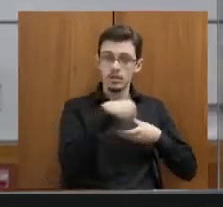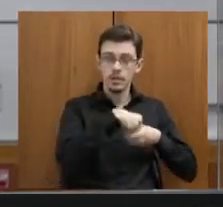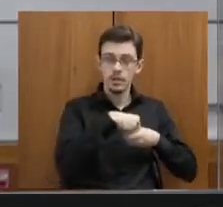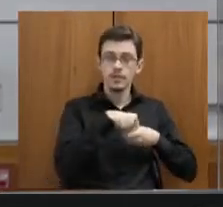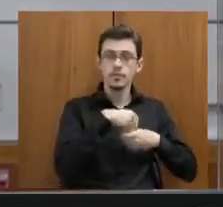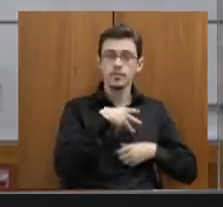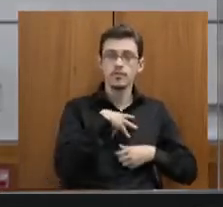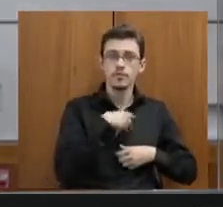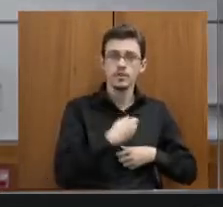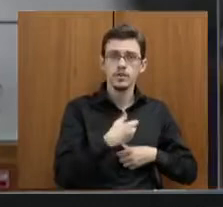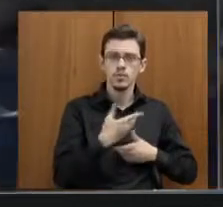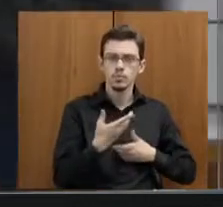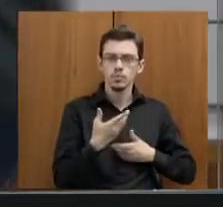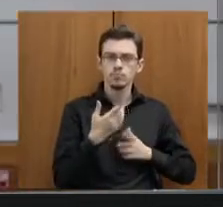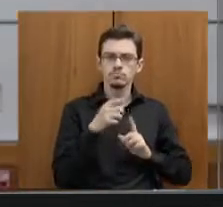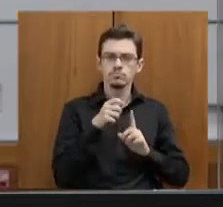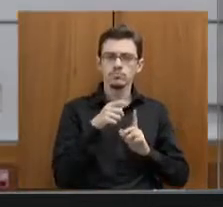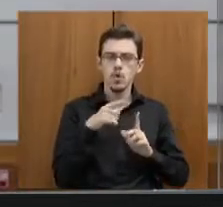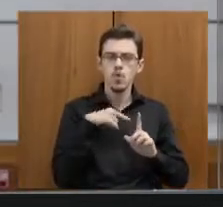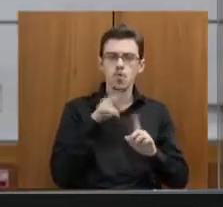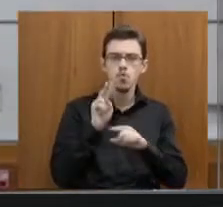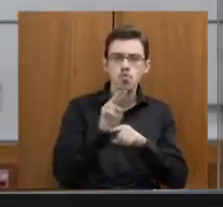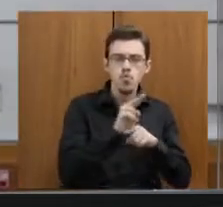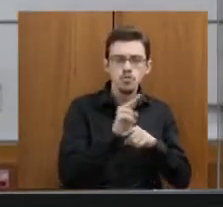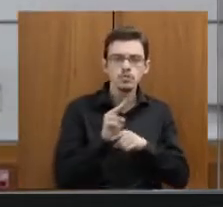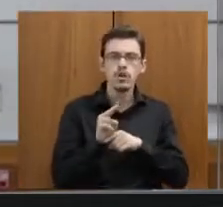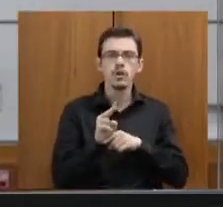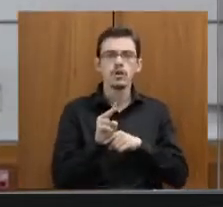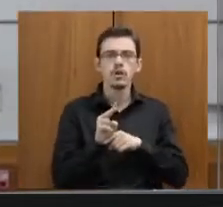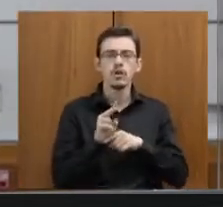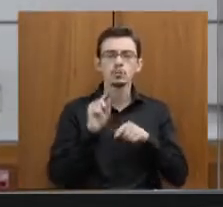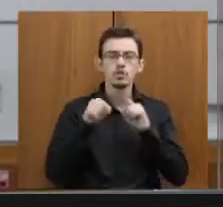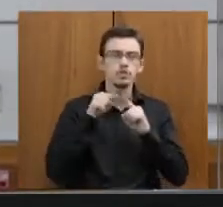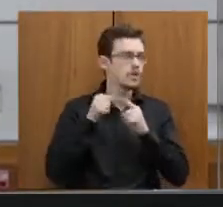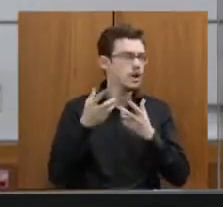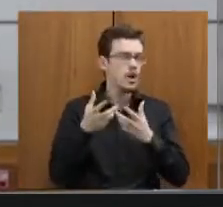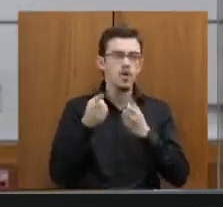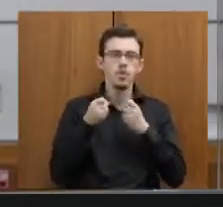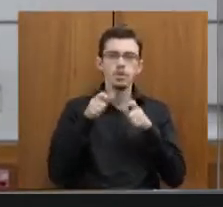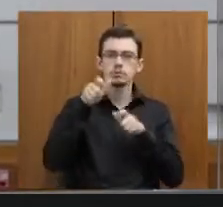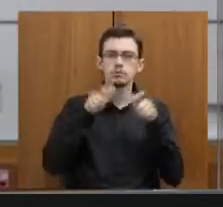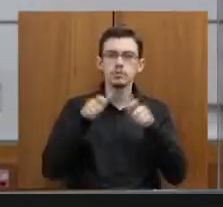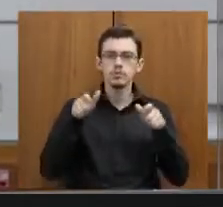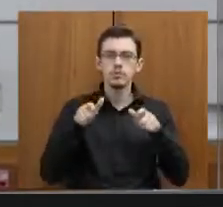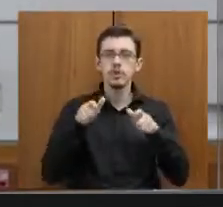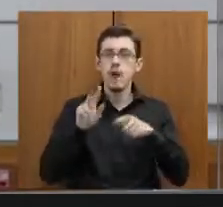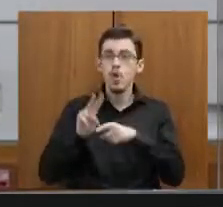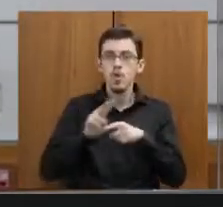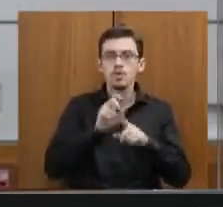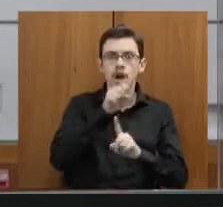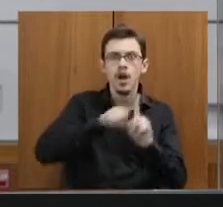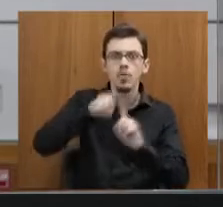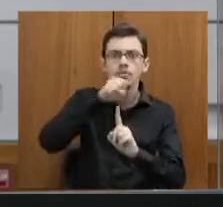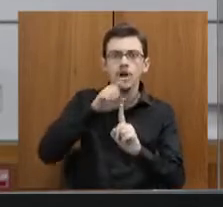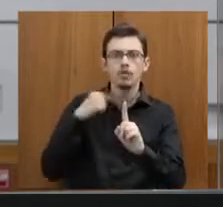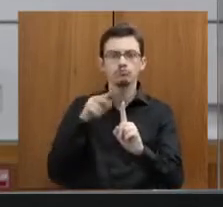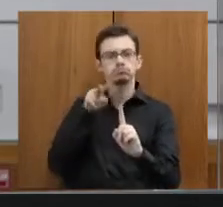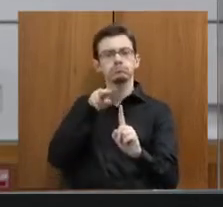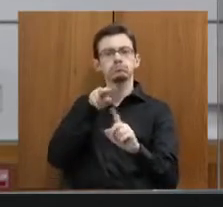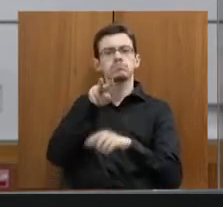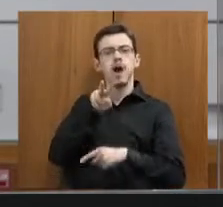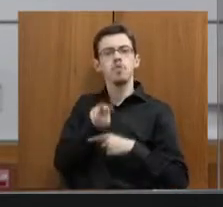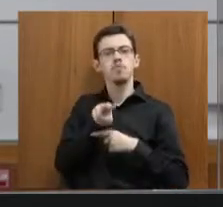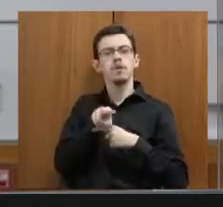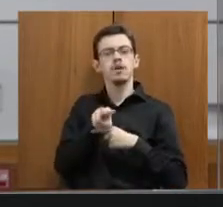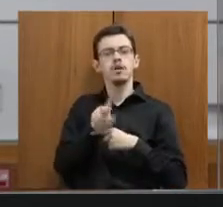aqui é uma cotas datas né todos estão ali para acolher a comunidade para cuidar da comunidade o tempo todo